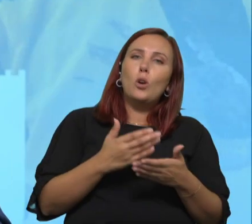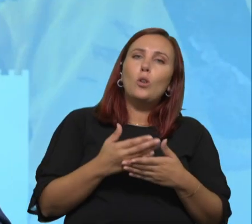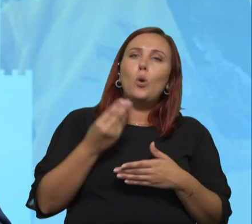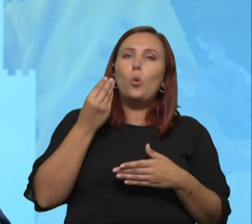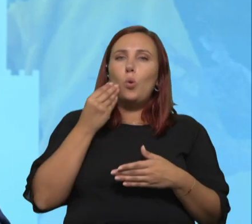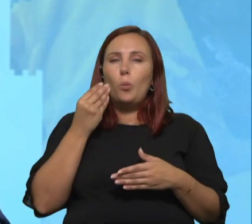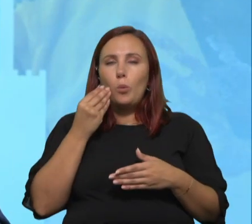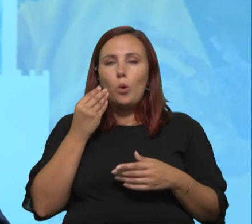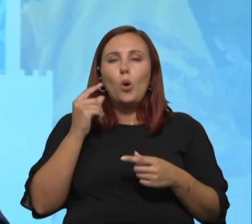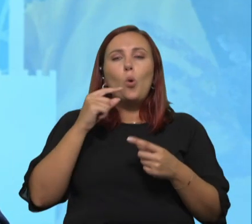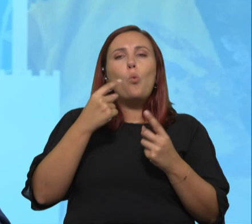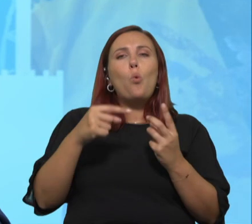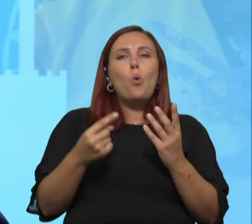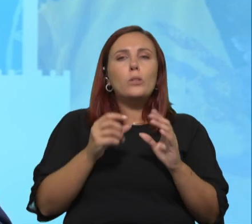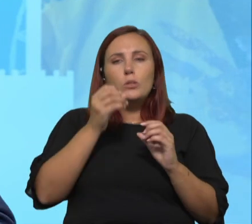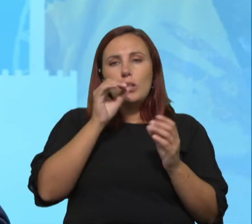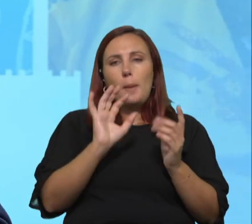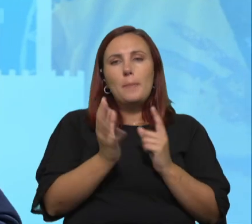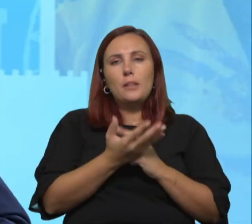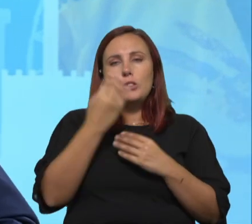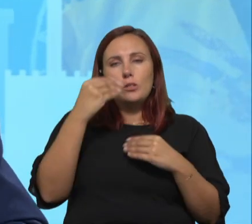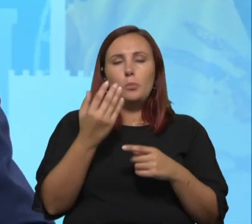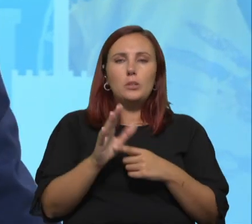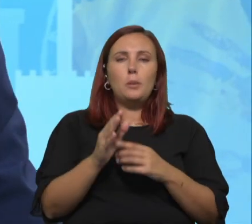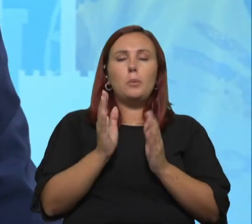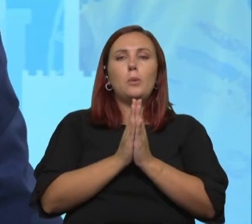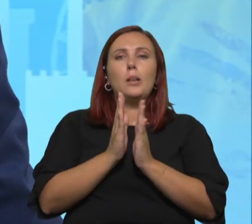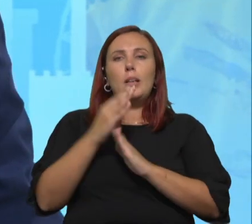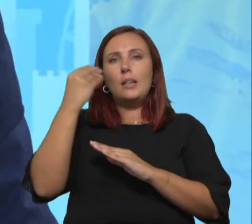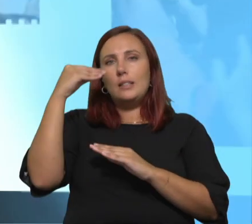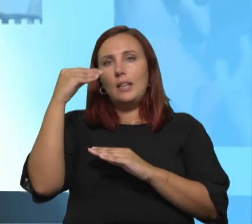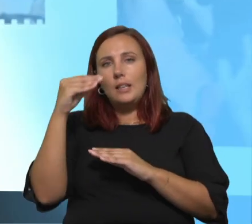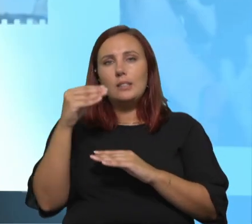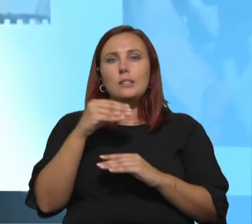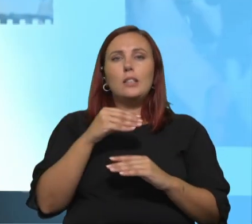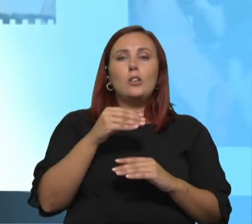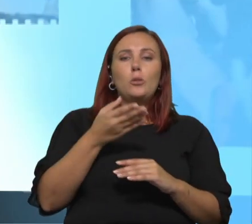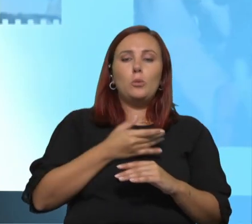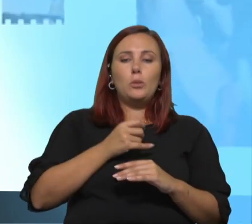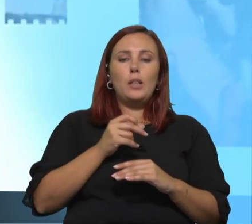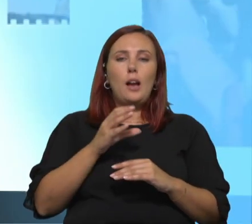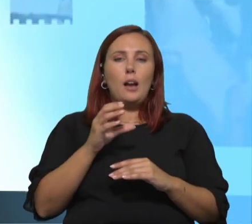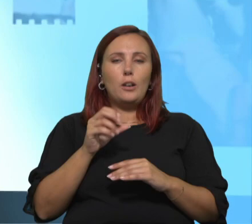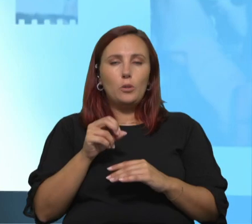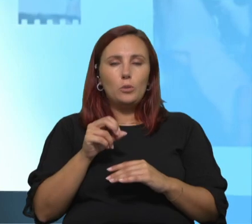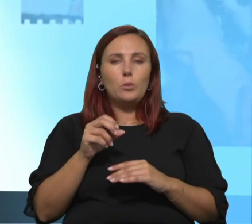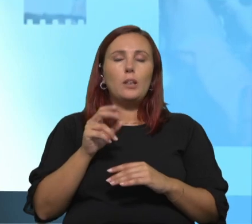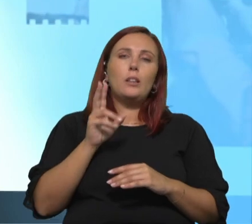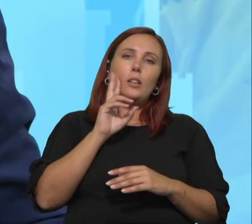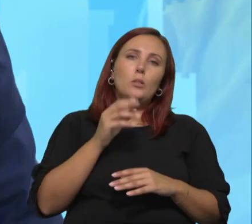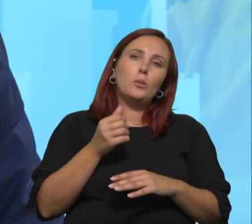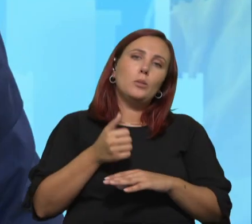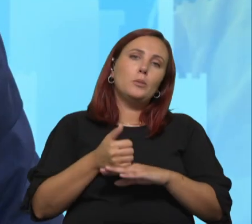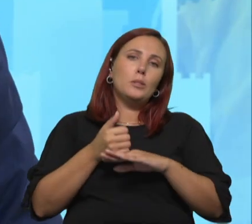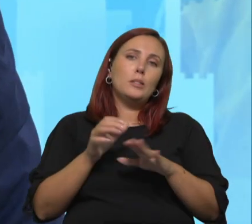acontecer noutros ambientes educativos, como, por exemplo, na catequese, onde o diácono Paulo Campino é diretor na Diocese de Santarém? Sim, tenho gasto